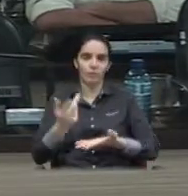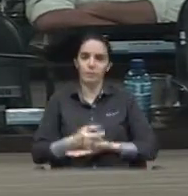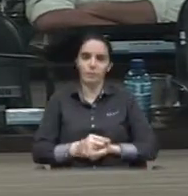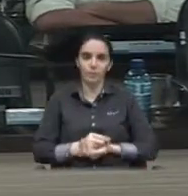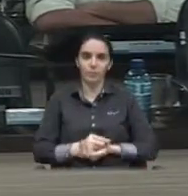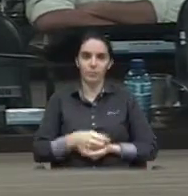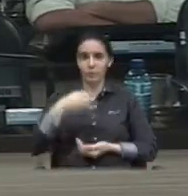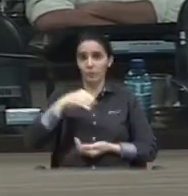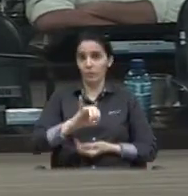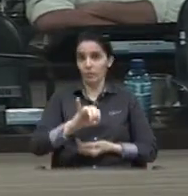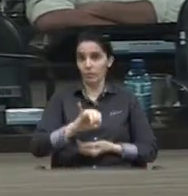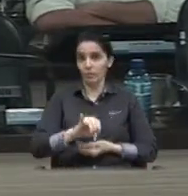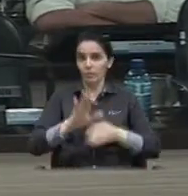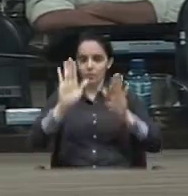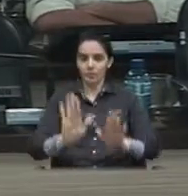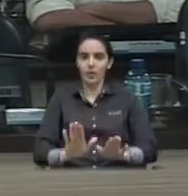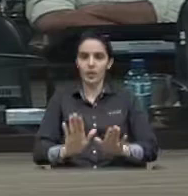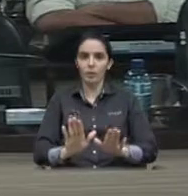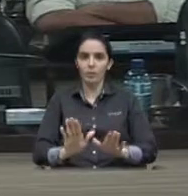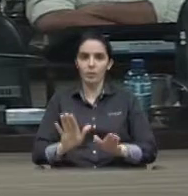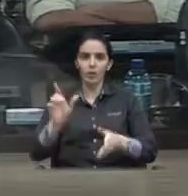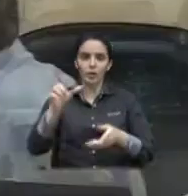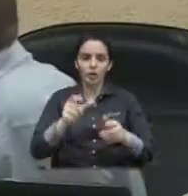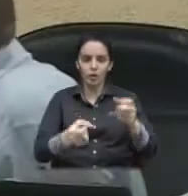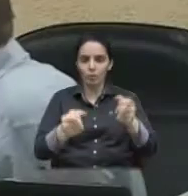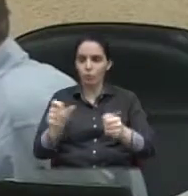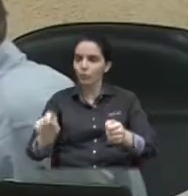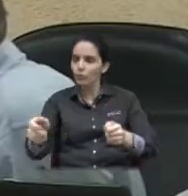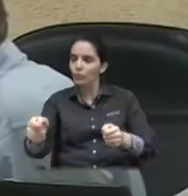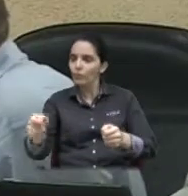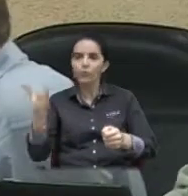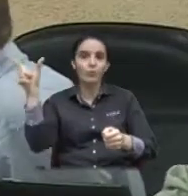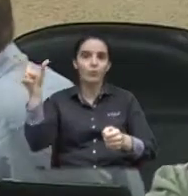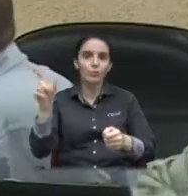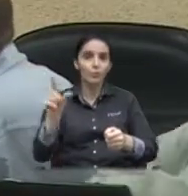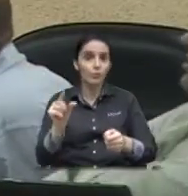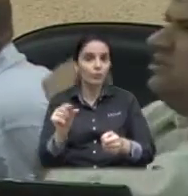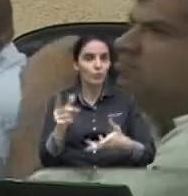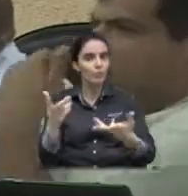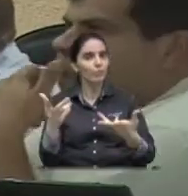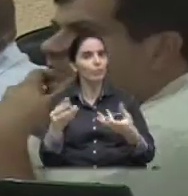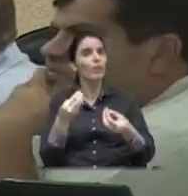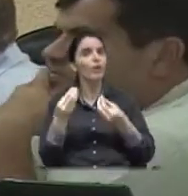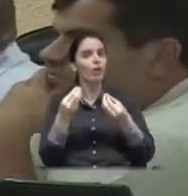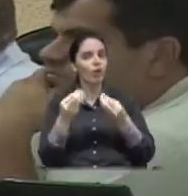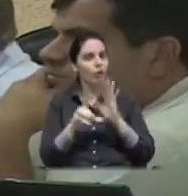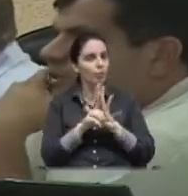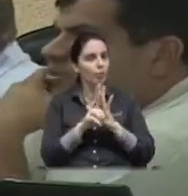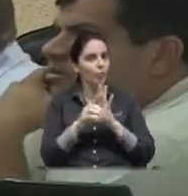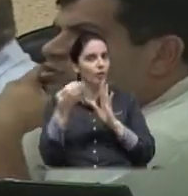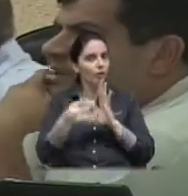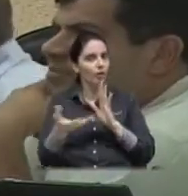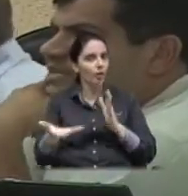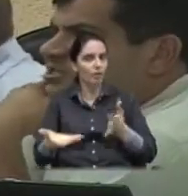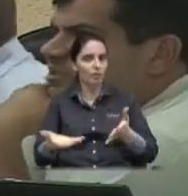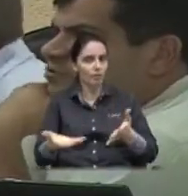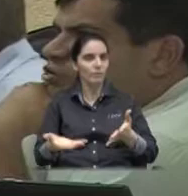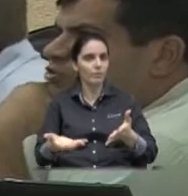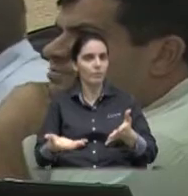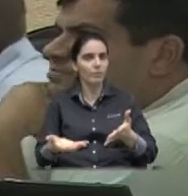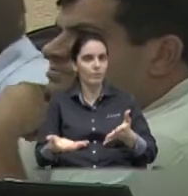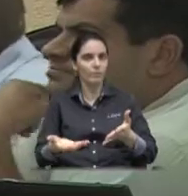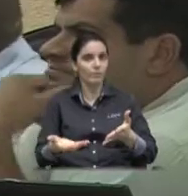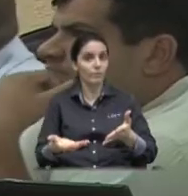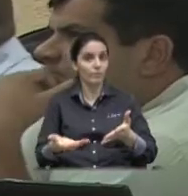o motorista ele pode abaixar o volume e aí eu não sei a caracterização da lei, como é que ele deve proceder para poder fazer